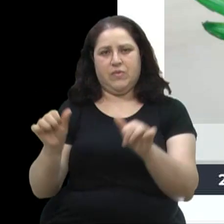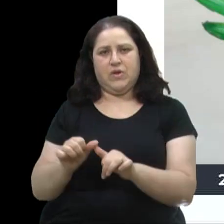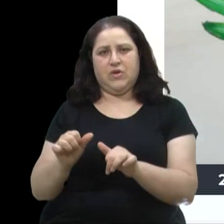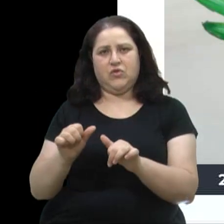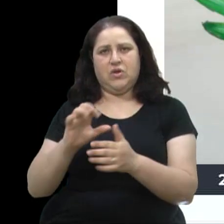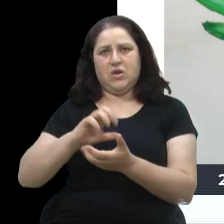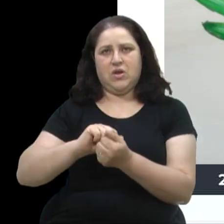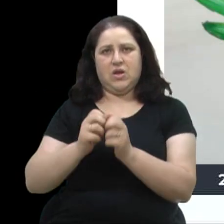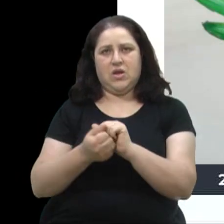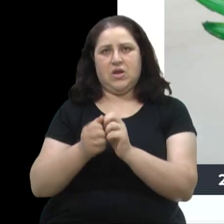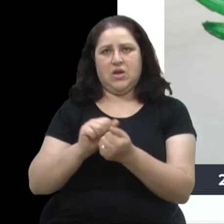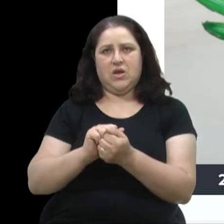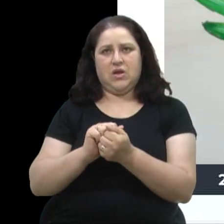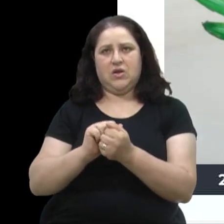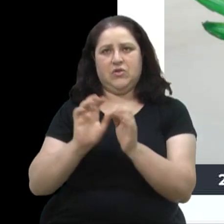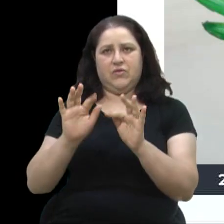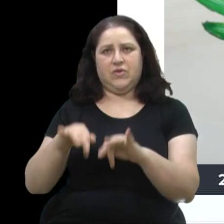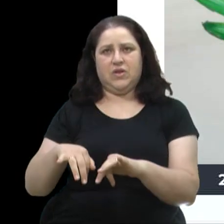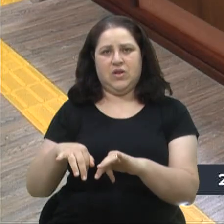Obrigado.